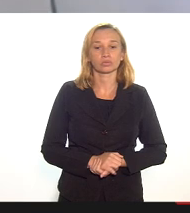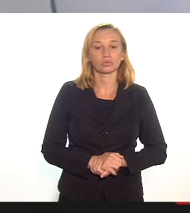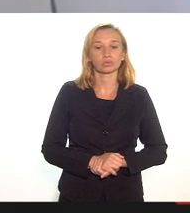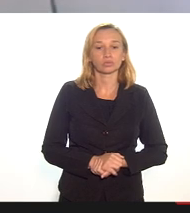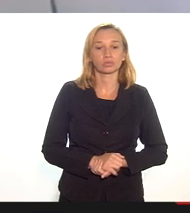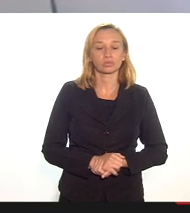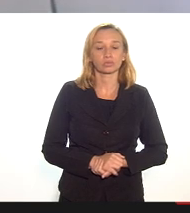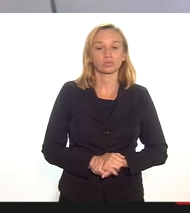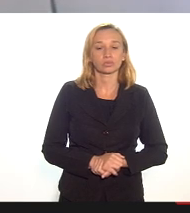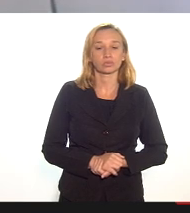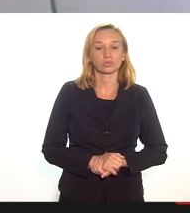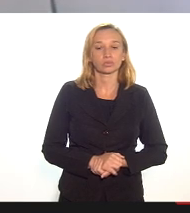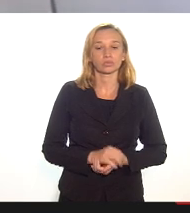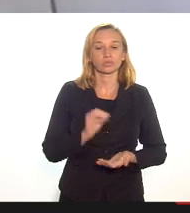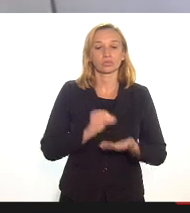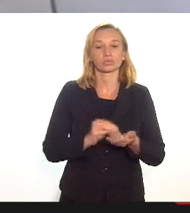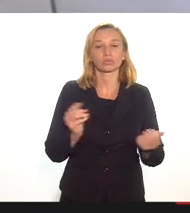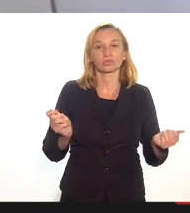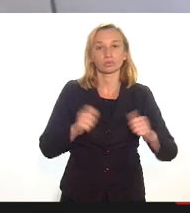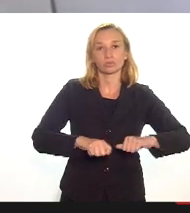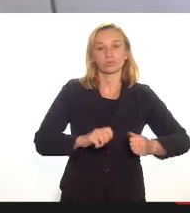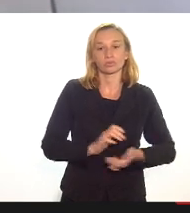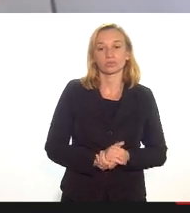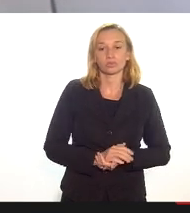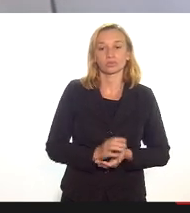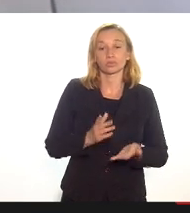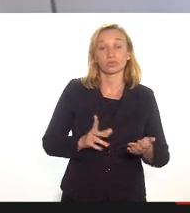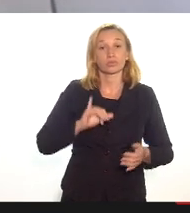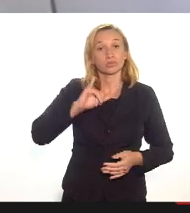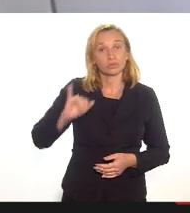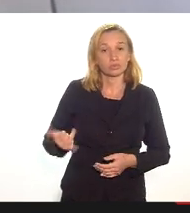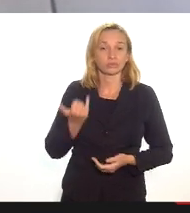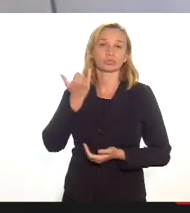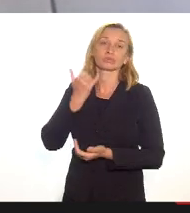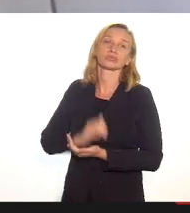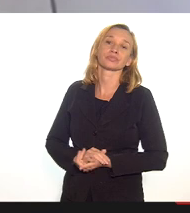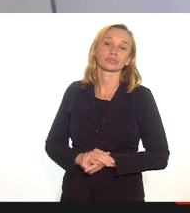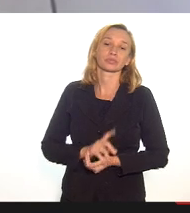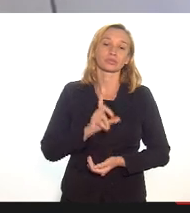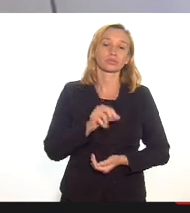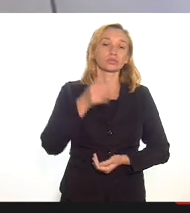a nossa incapacidade de aproveitar o que